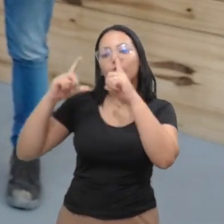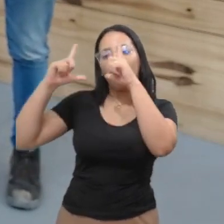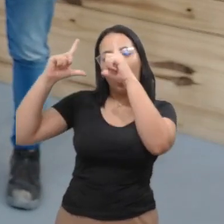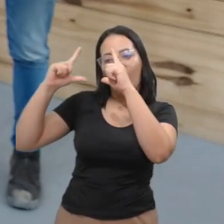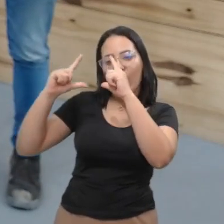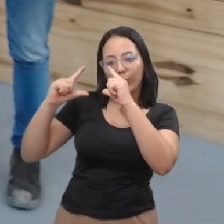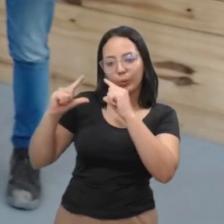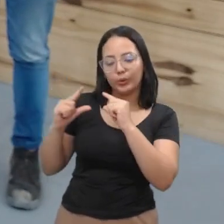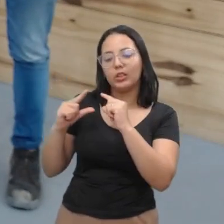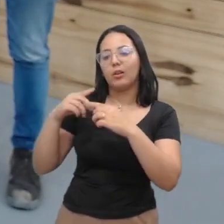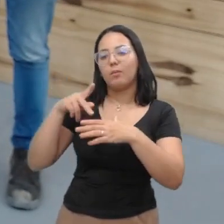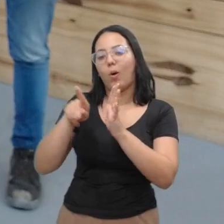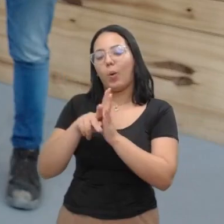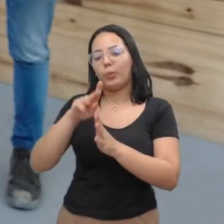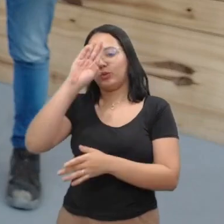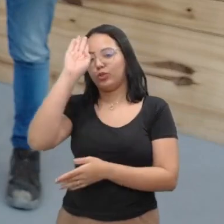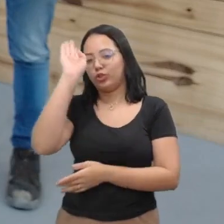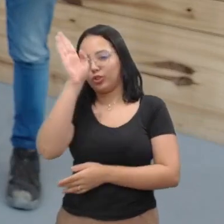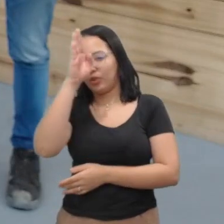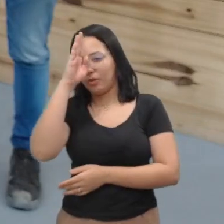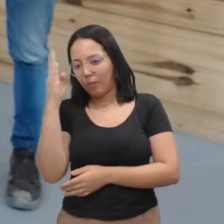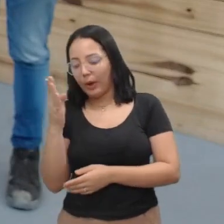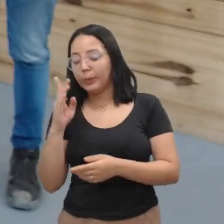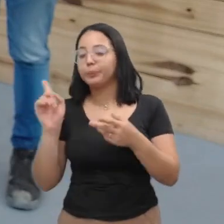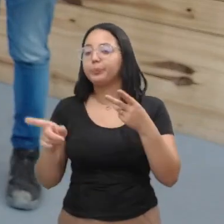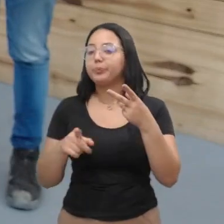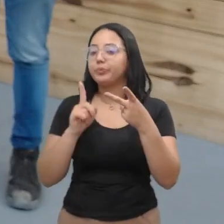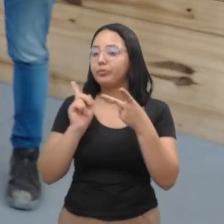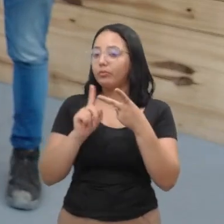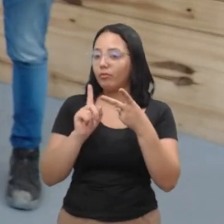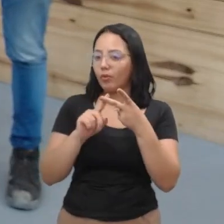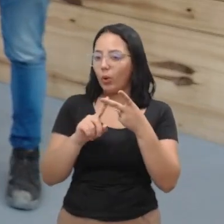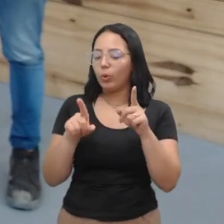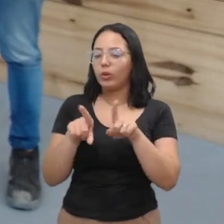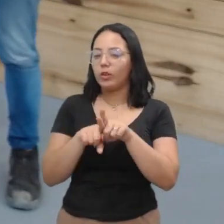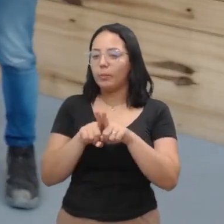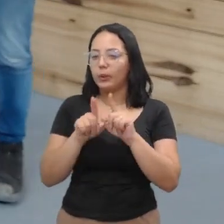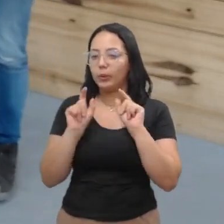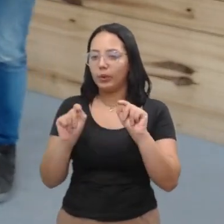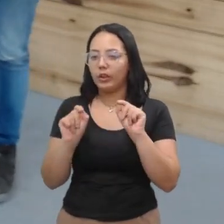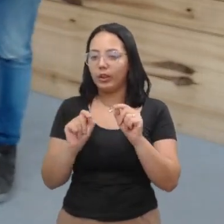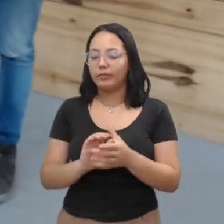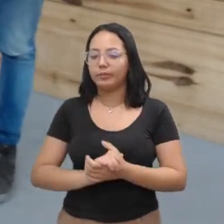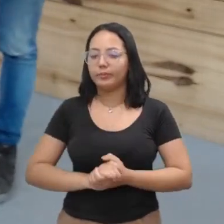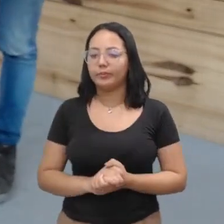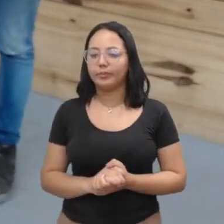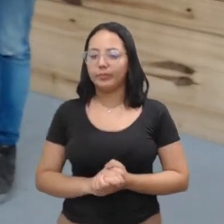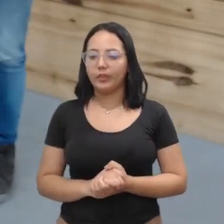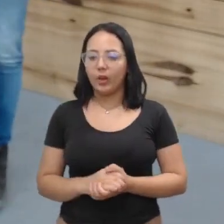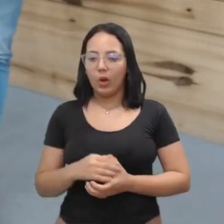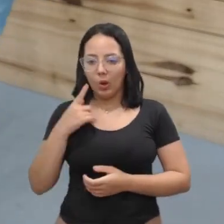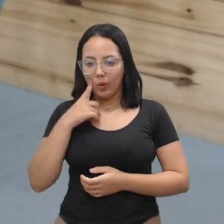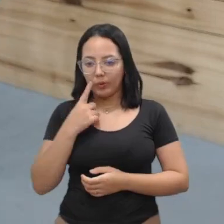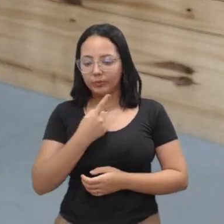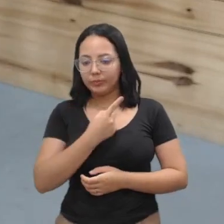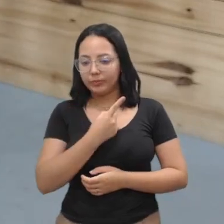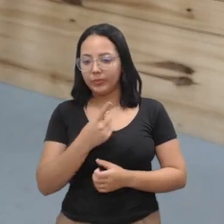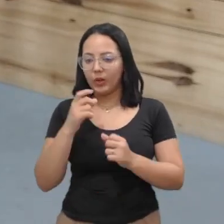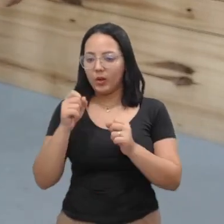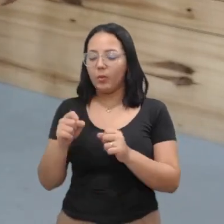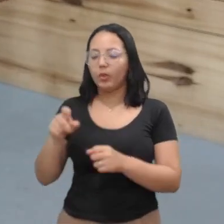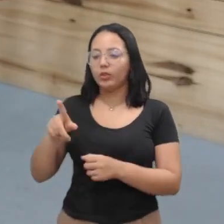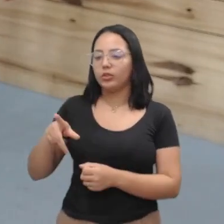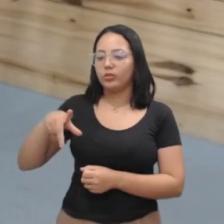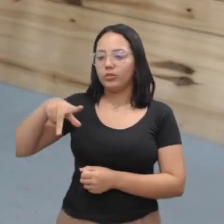do desmaio, tá? E o outro procedimento também é aqui, você cruza as pernas, tá? Aqui à